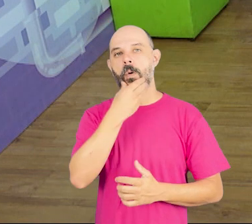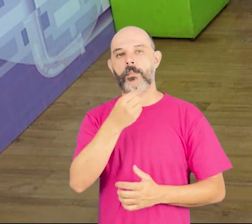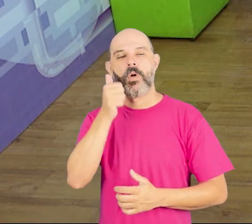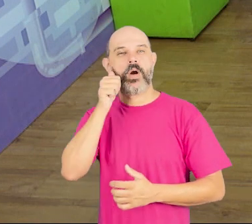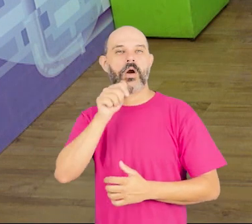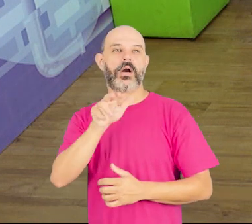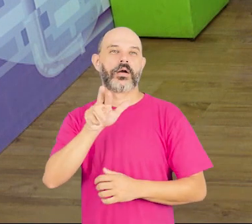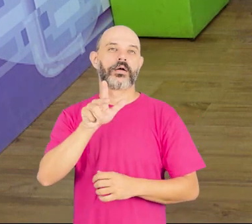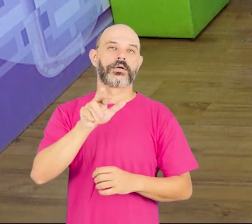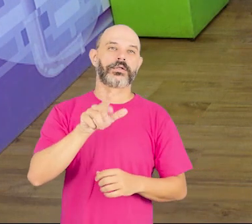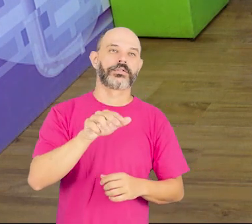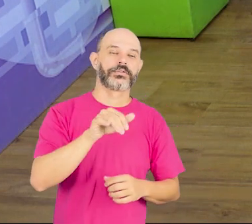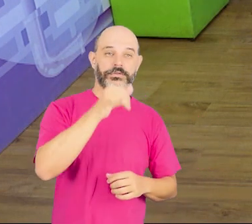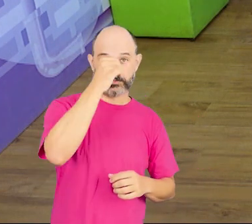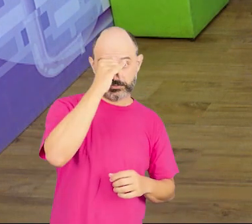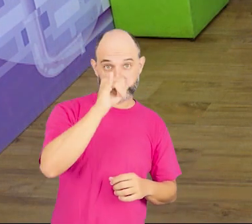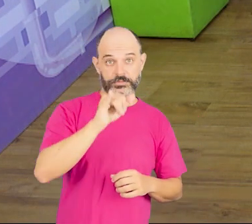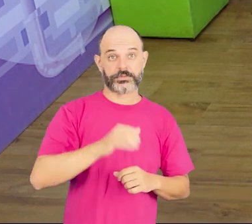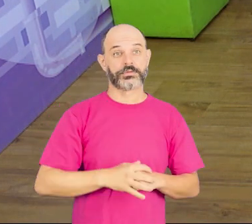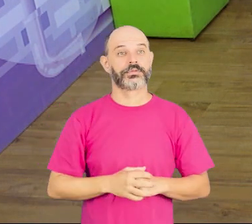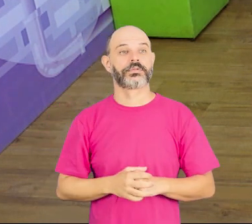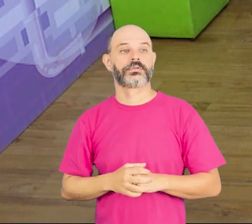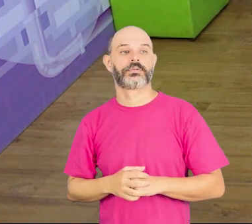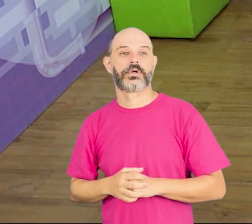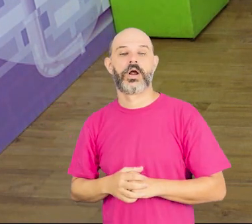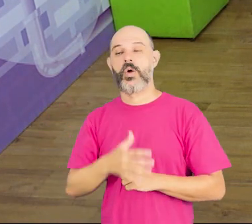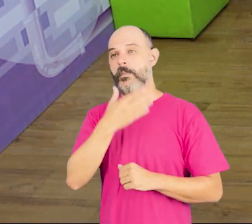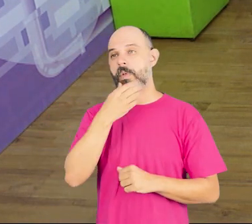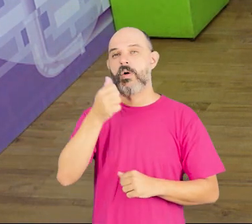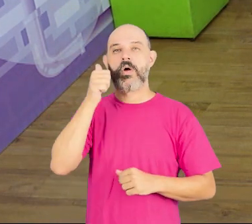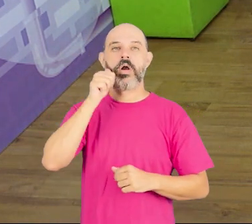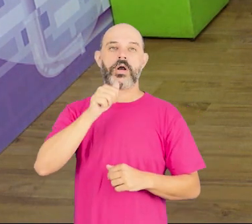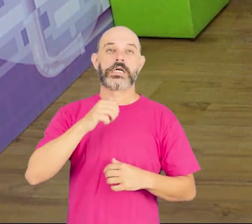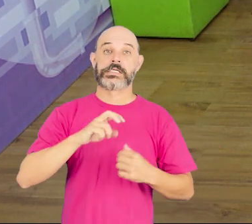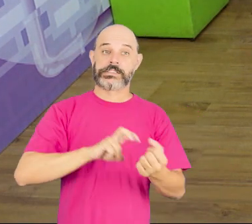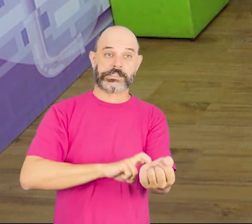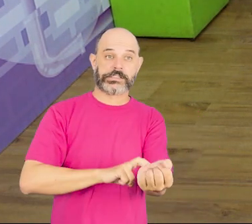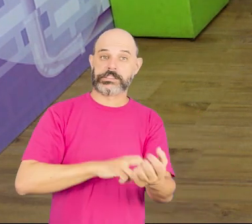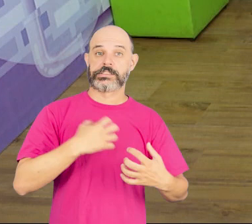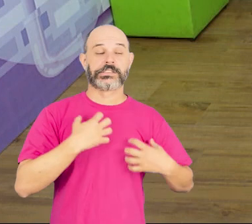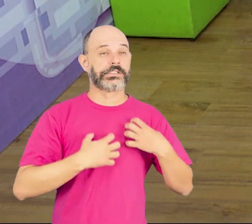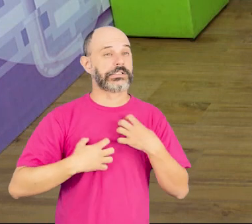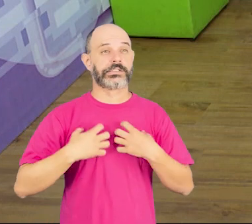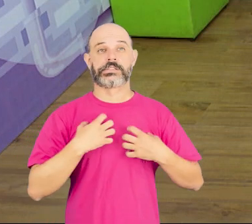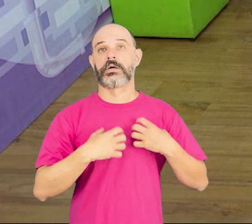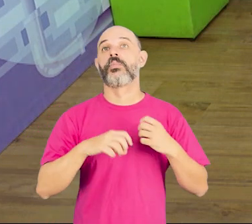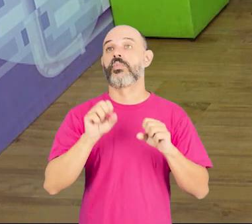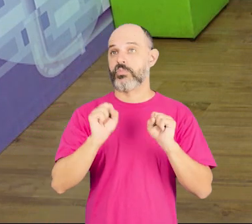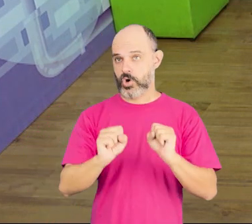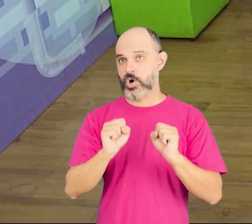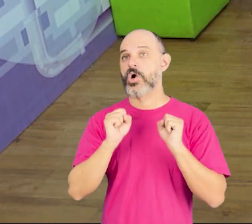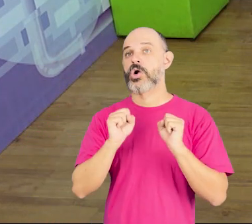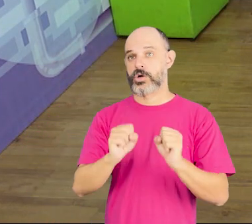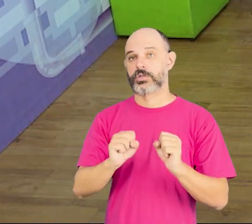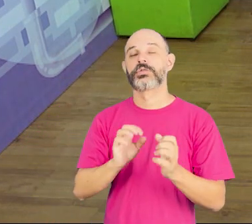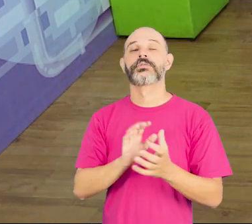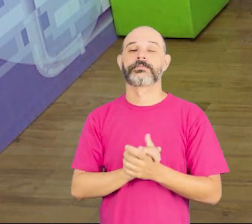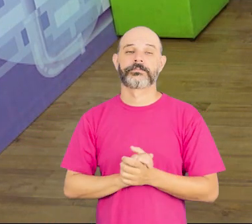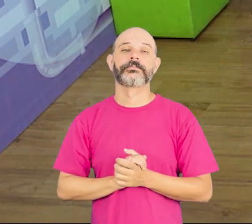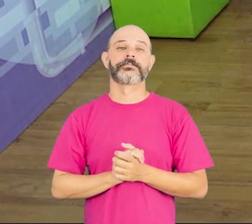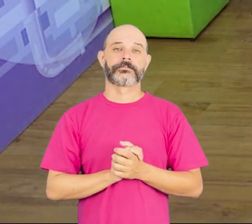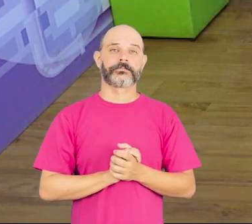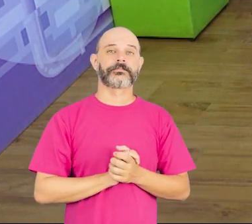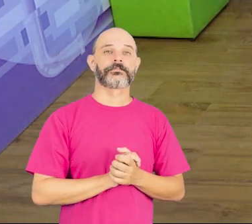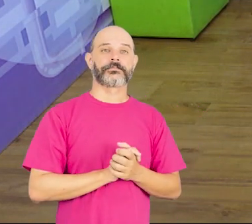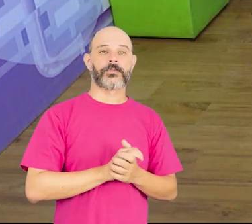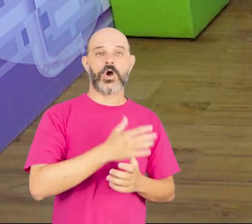O irmão pode irritar, a irmã pode irritar. Os irmãos podem irritar, os irmãos podem